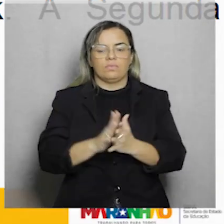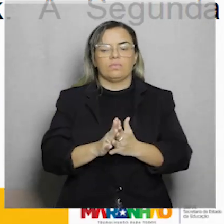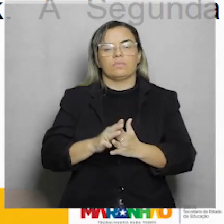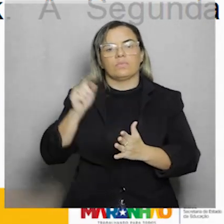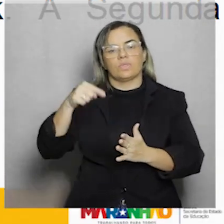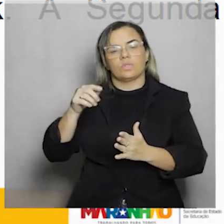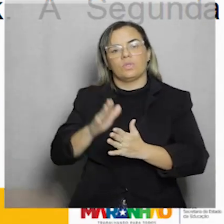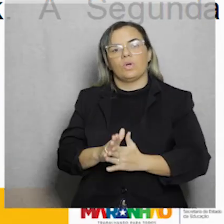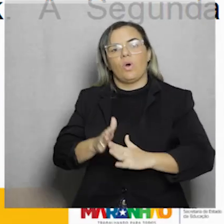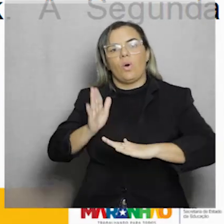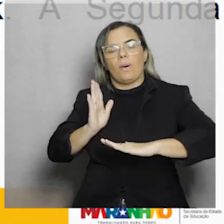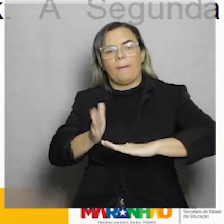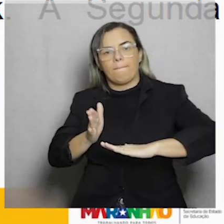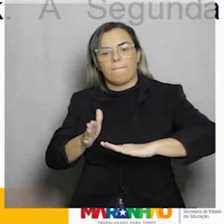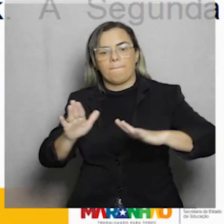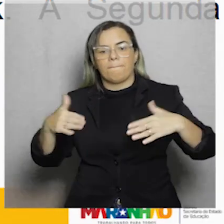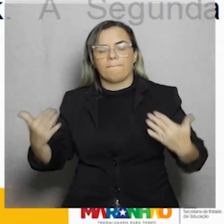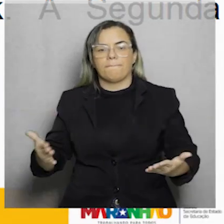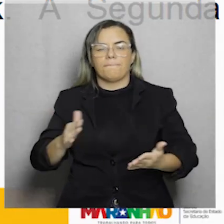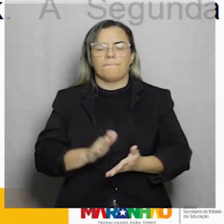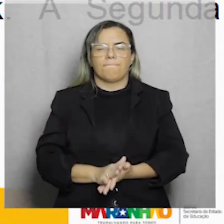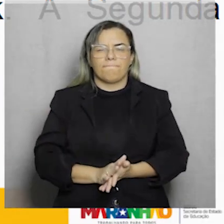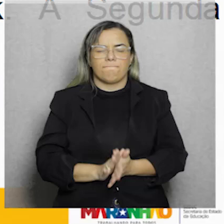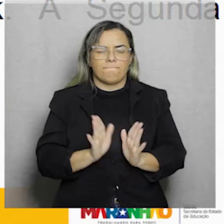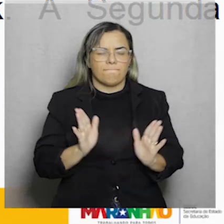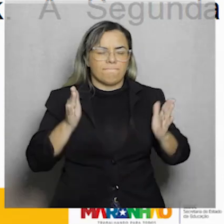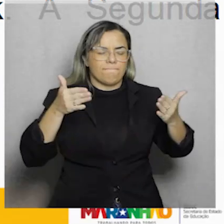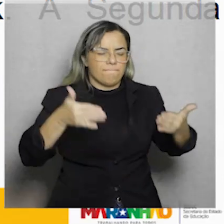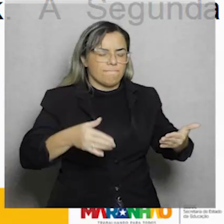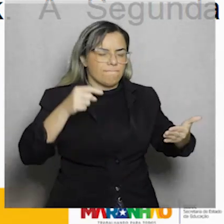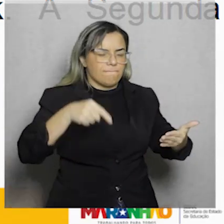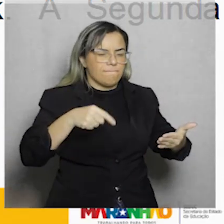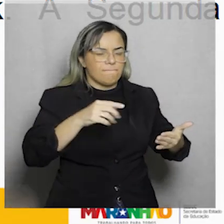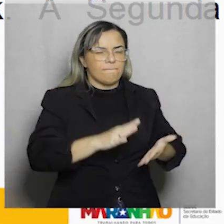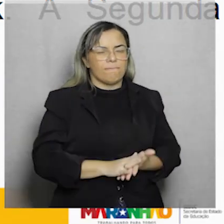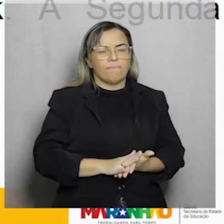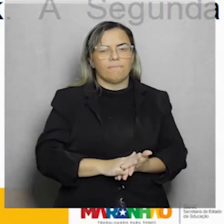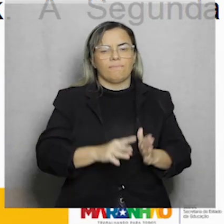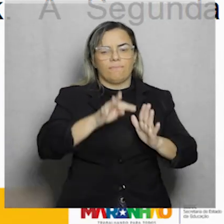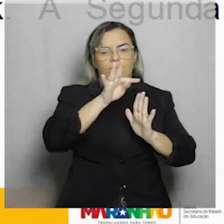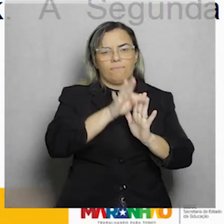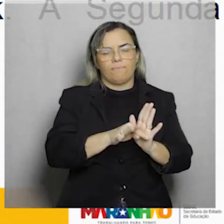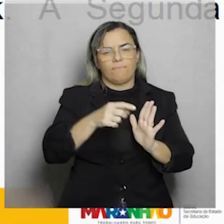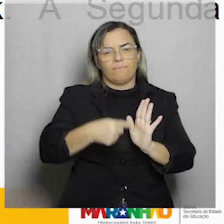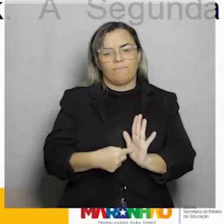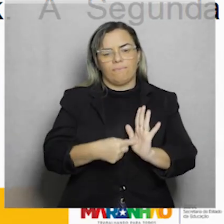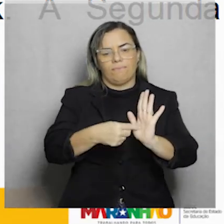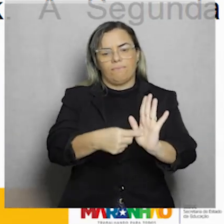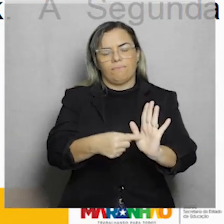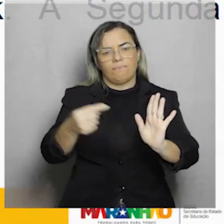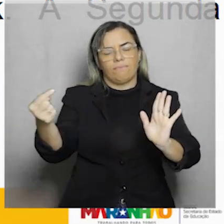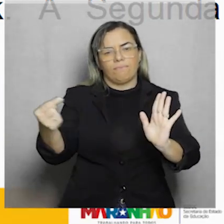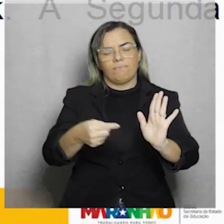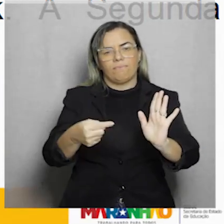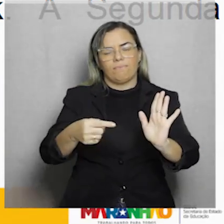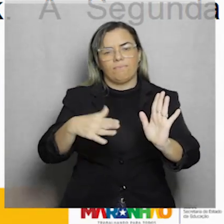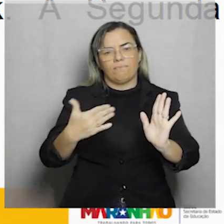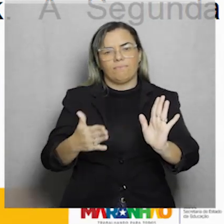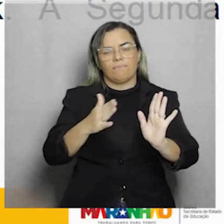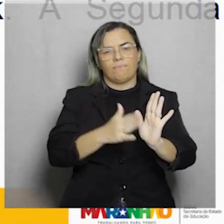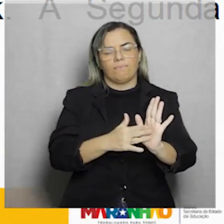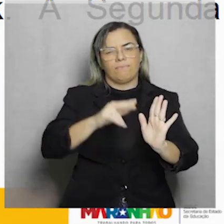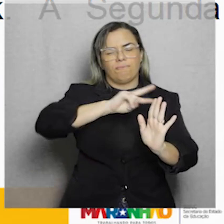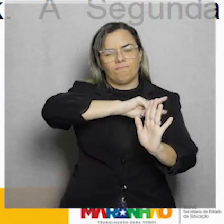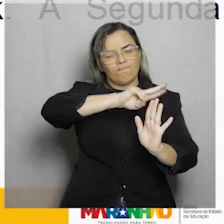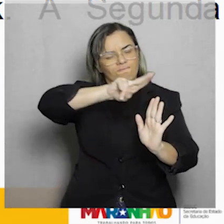contemporânea. De uma forma mais específica, é um texto que ele vai nos trazer determinados